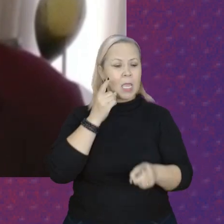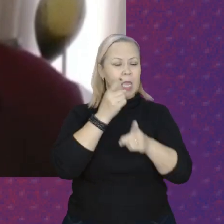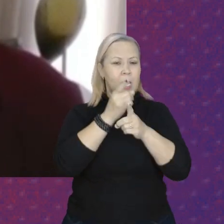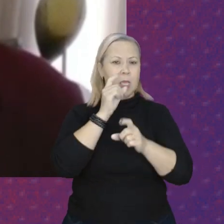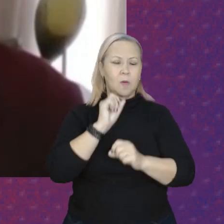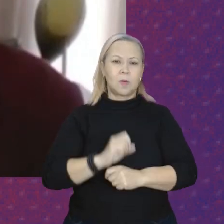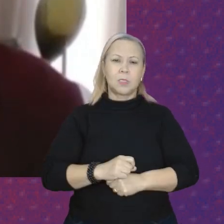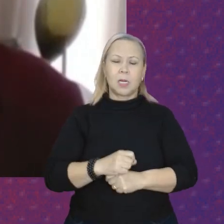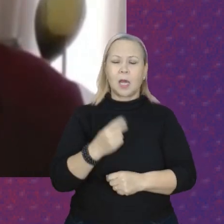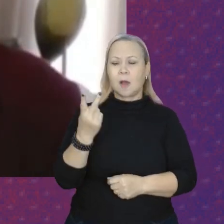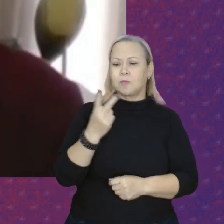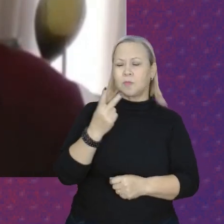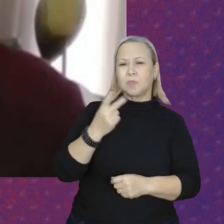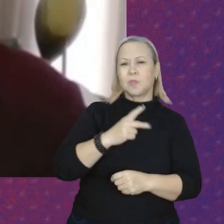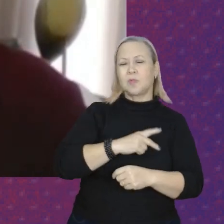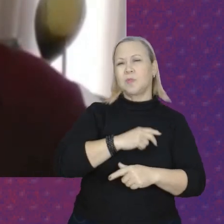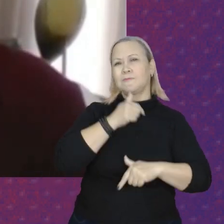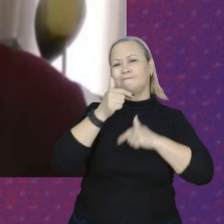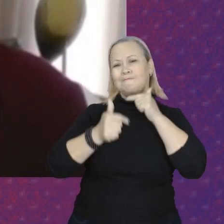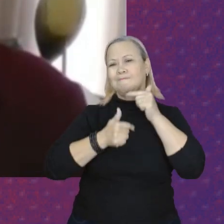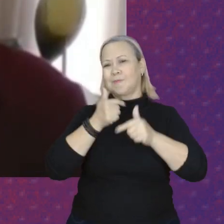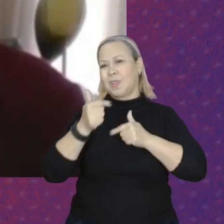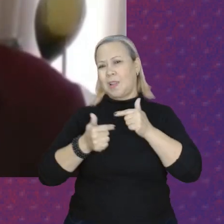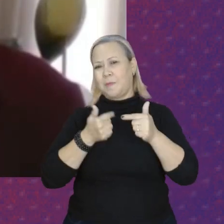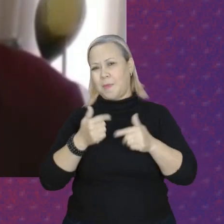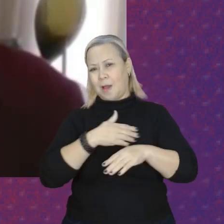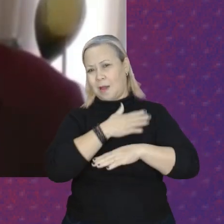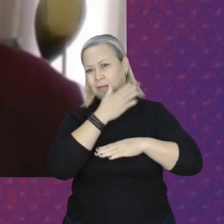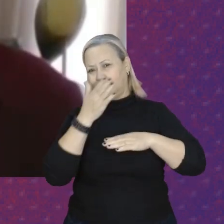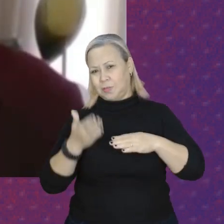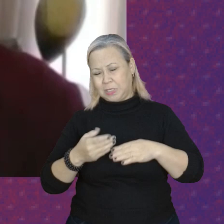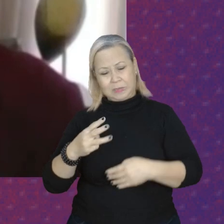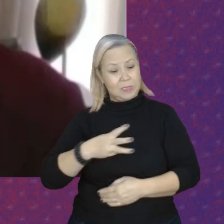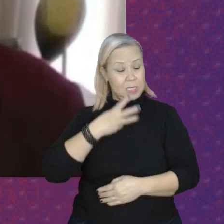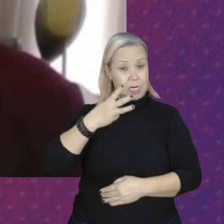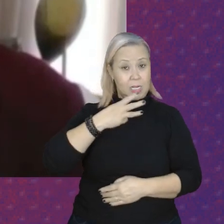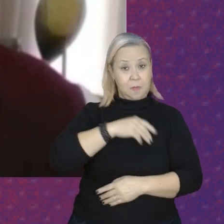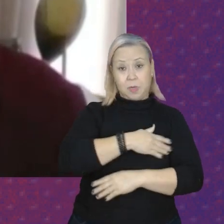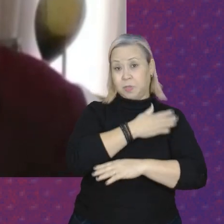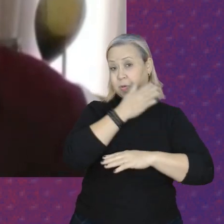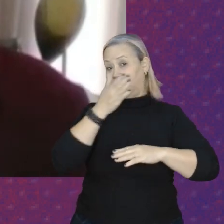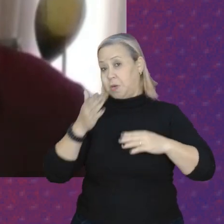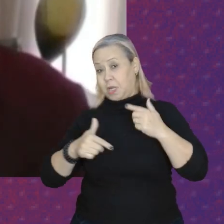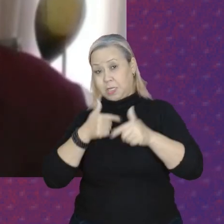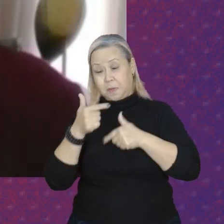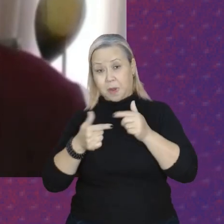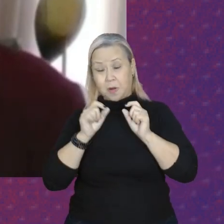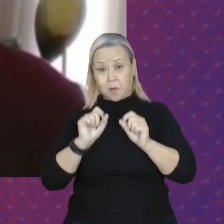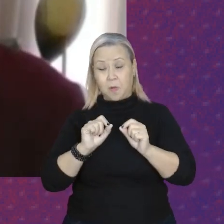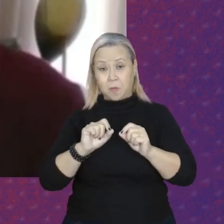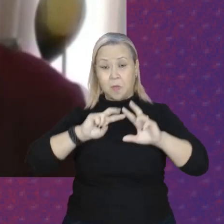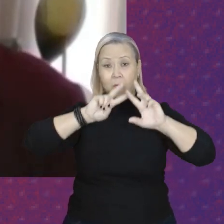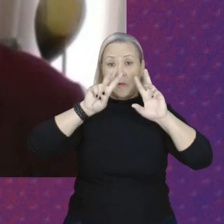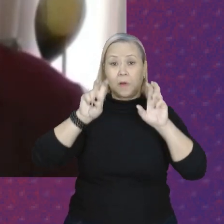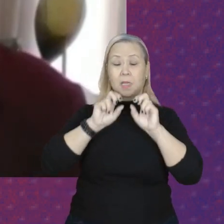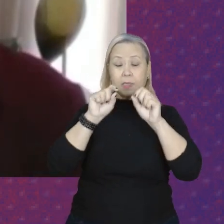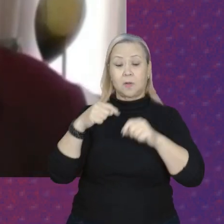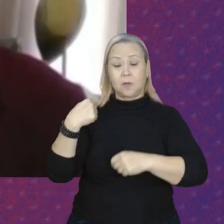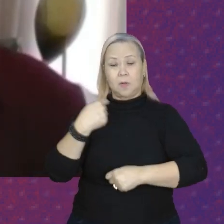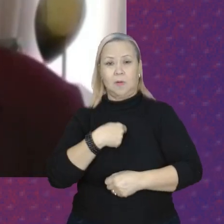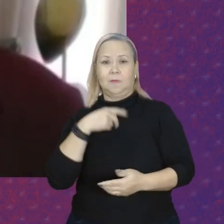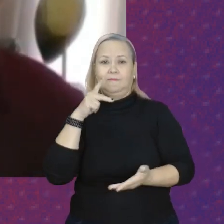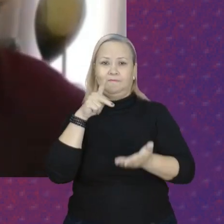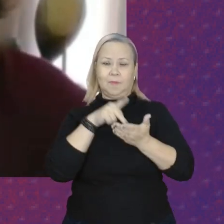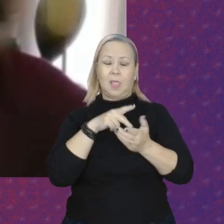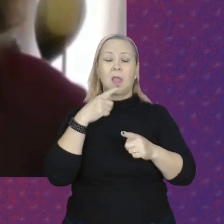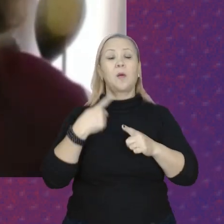a dupla jornada de trabalho, a tripla jornada, às vezes, como um fator na nossa realidade.